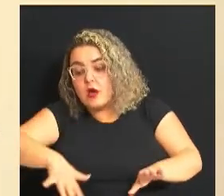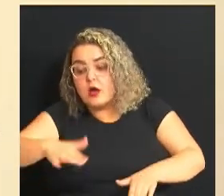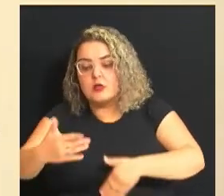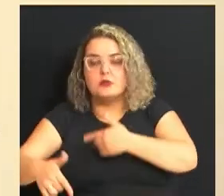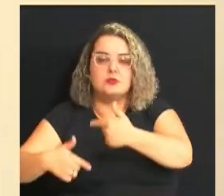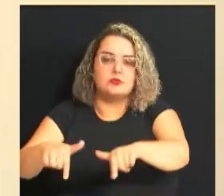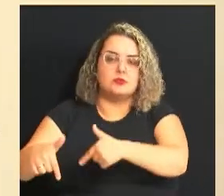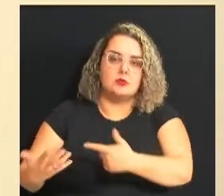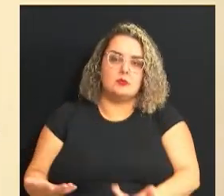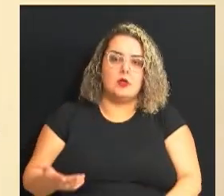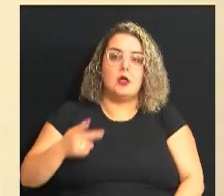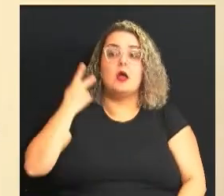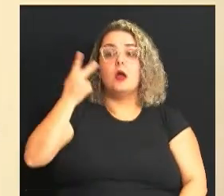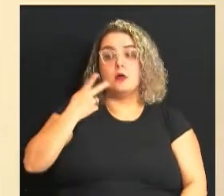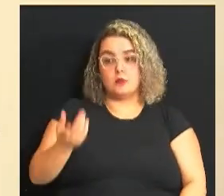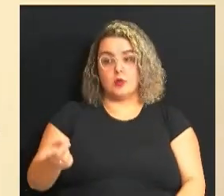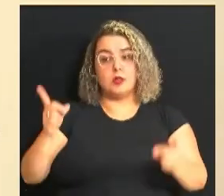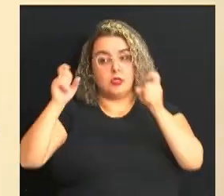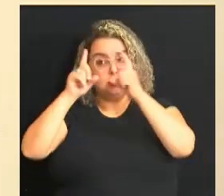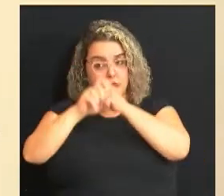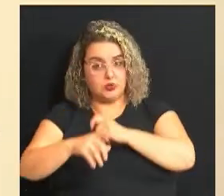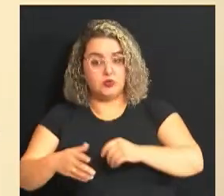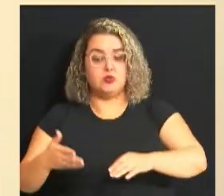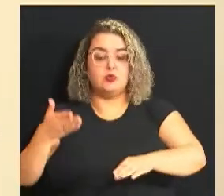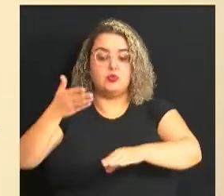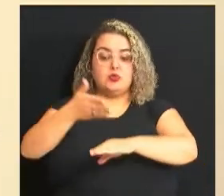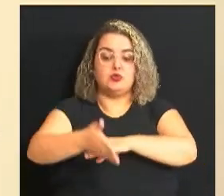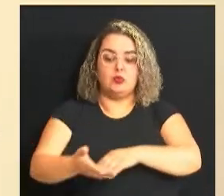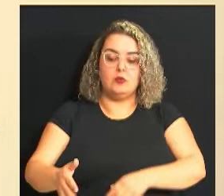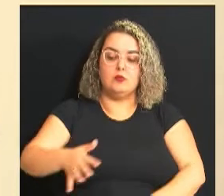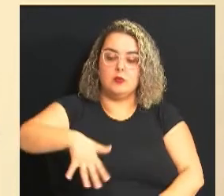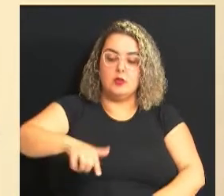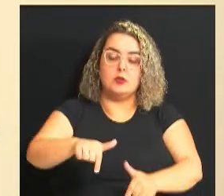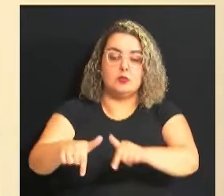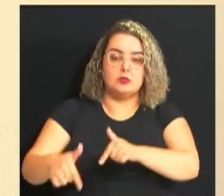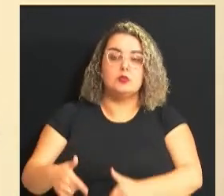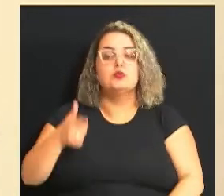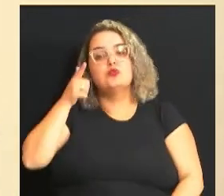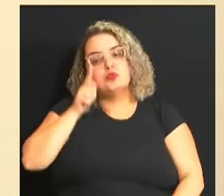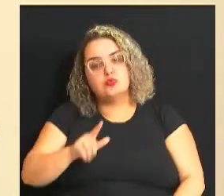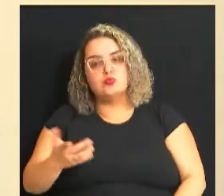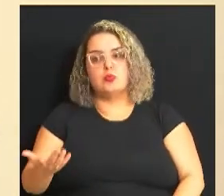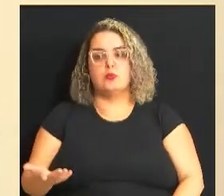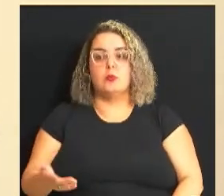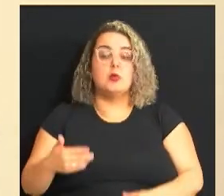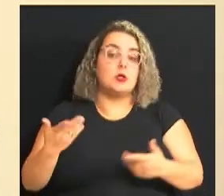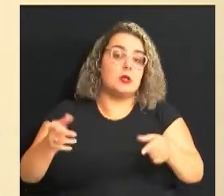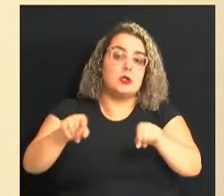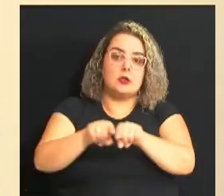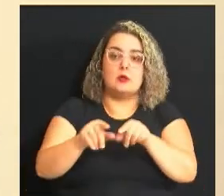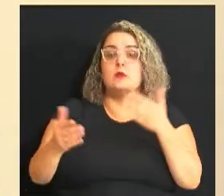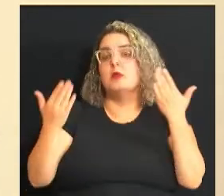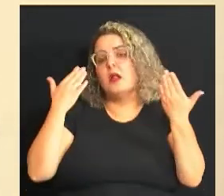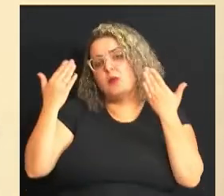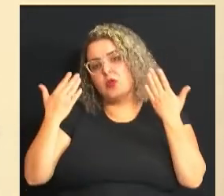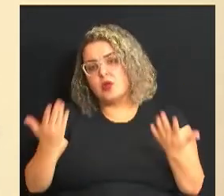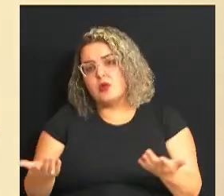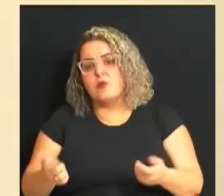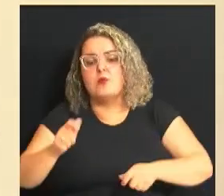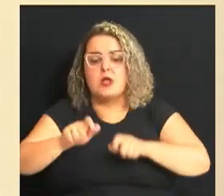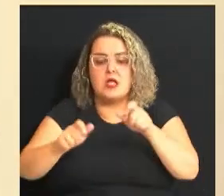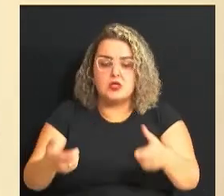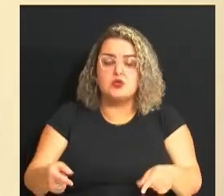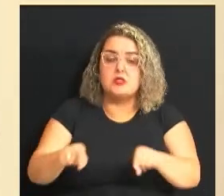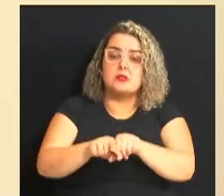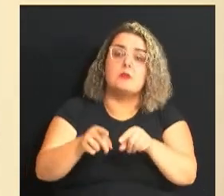as políticas, que é difícil ela ingressar de novo e arrumar um serviço novamente. E também na parte psicológica, alguém que também